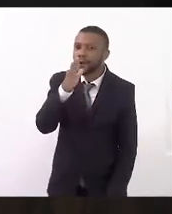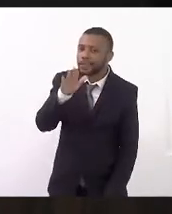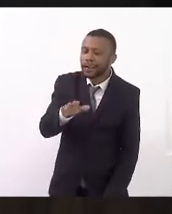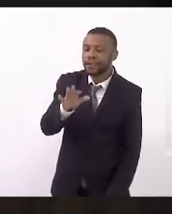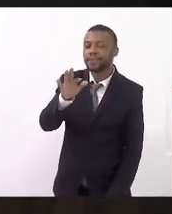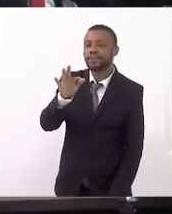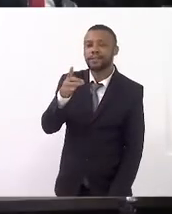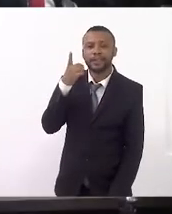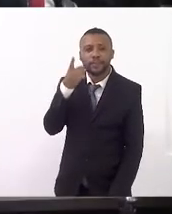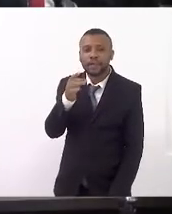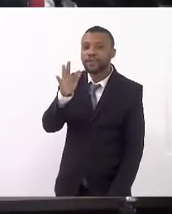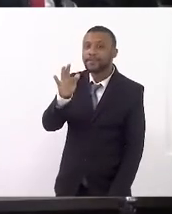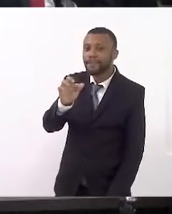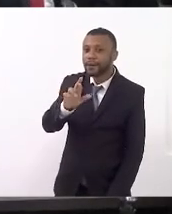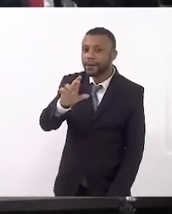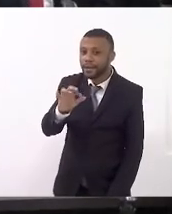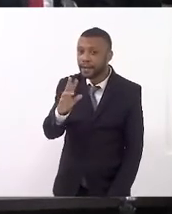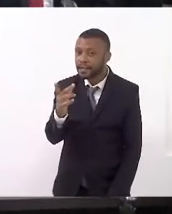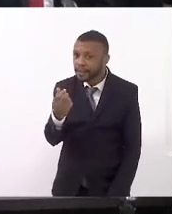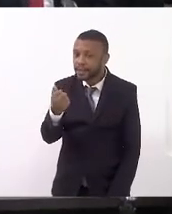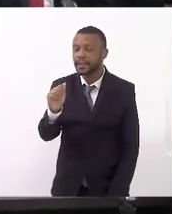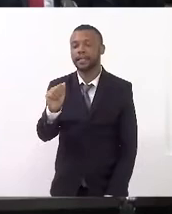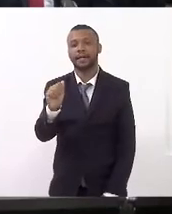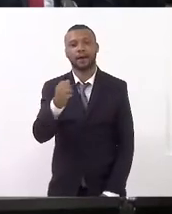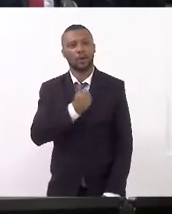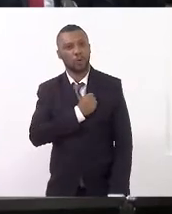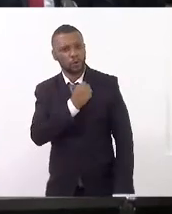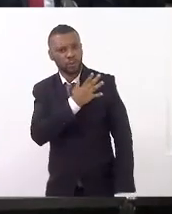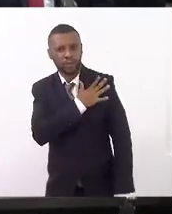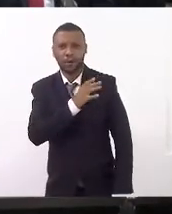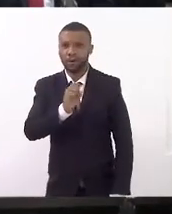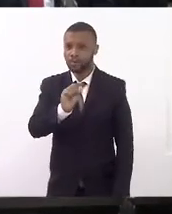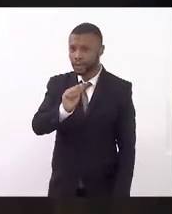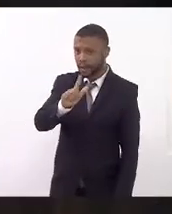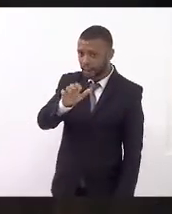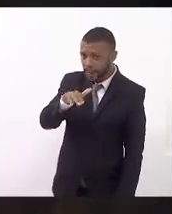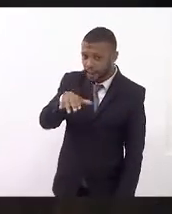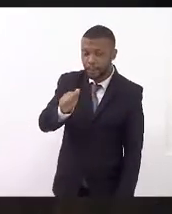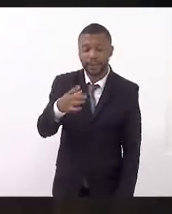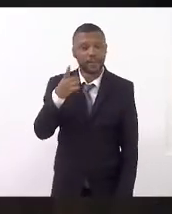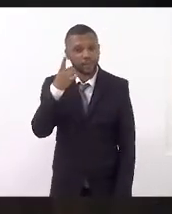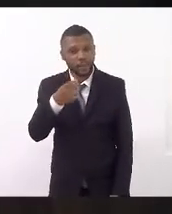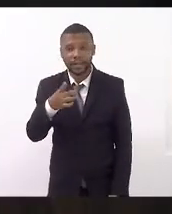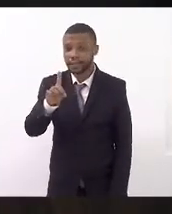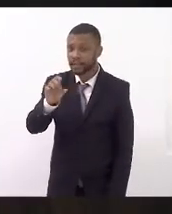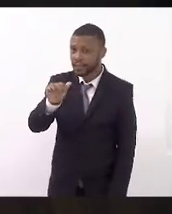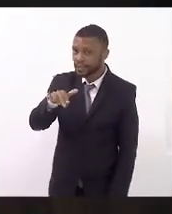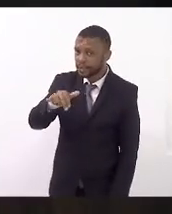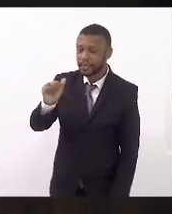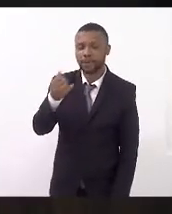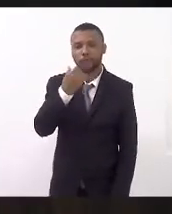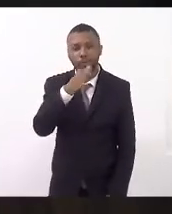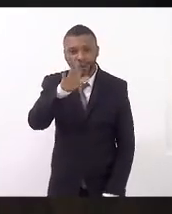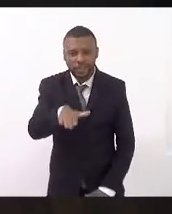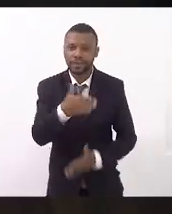meu irmão. Coronel Salema, deputada Dani, deputada Adriana.